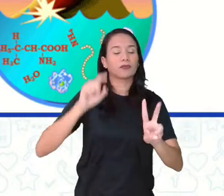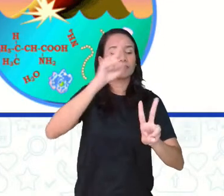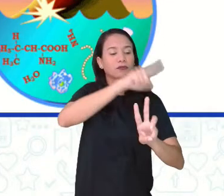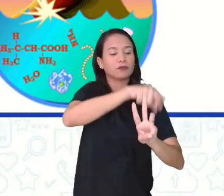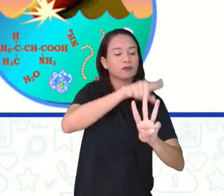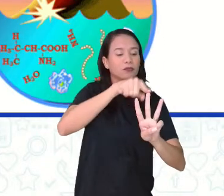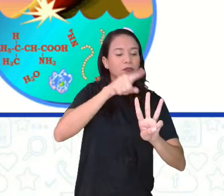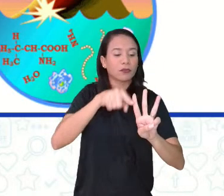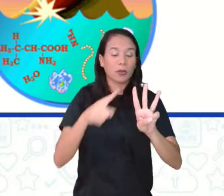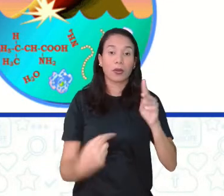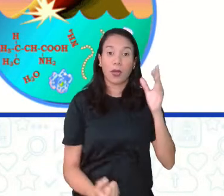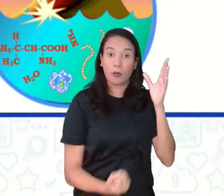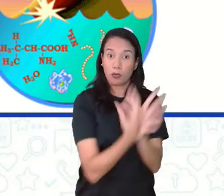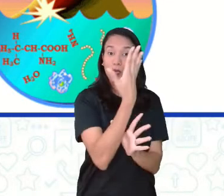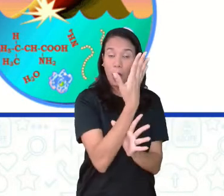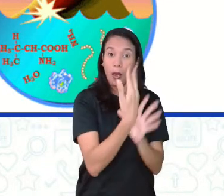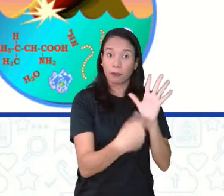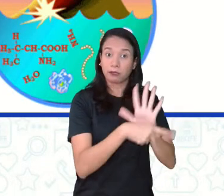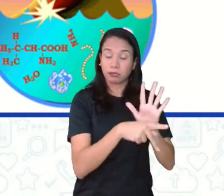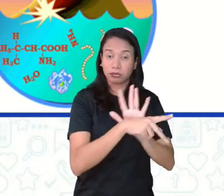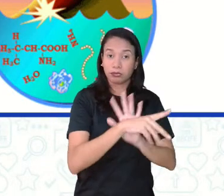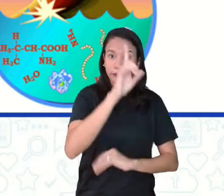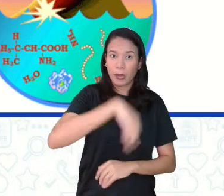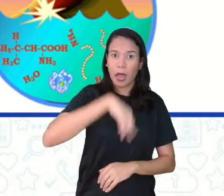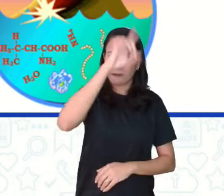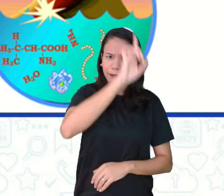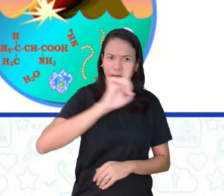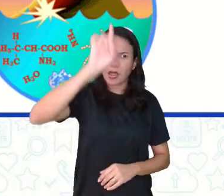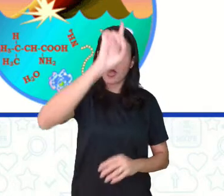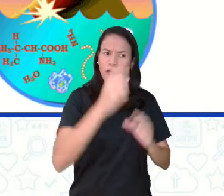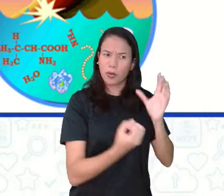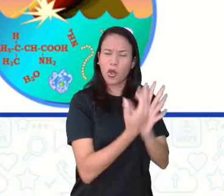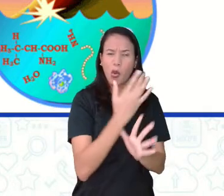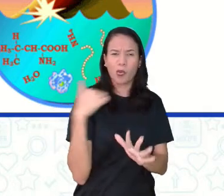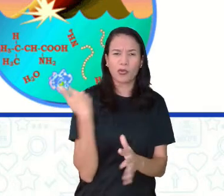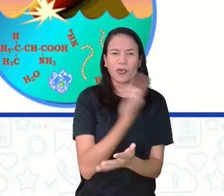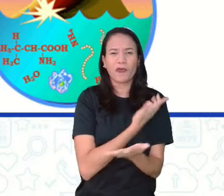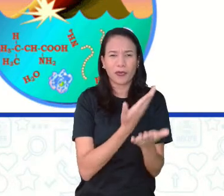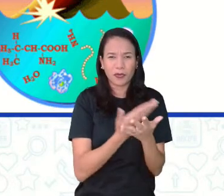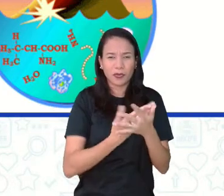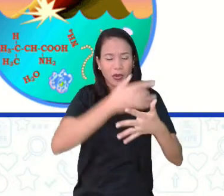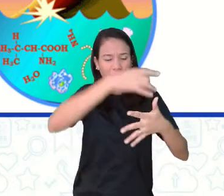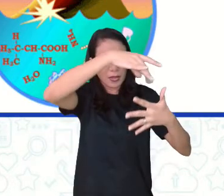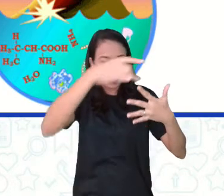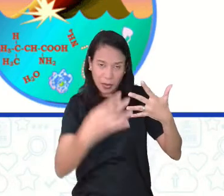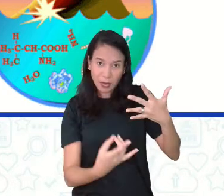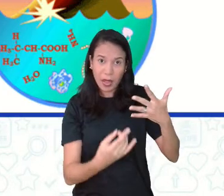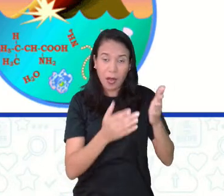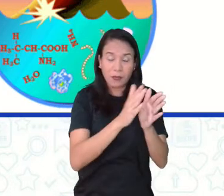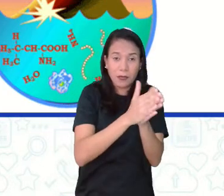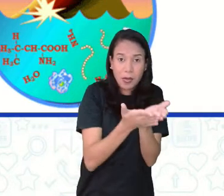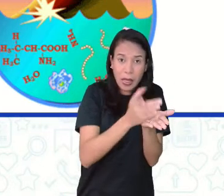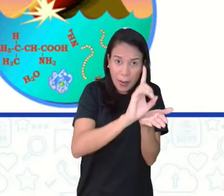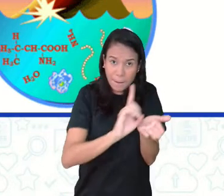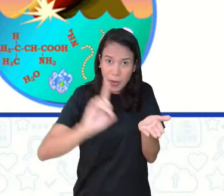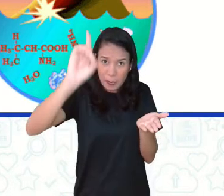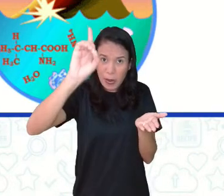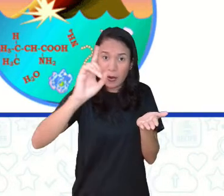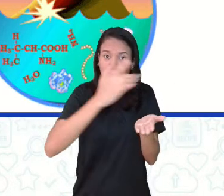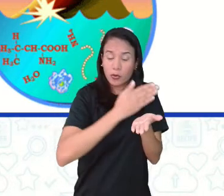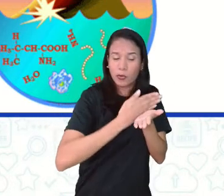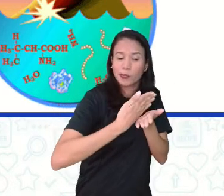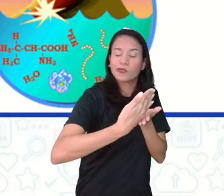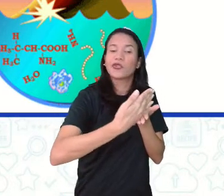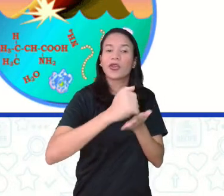do criacionismo, né? Que a gente vai ver bem detalhado na Bíblia, no livro do Gênesis, a questão aí